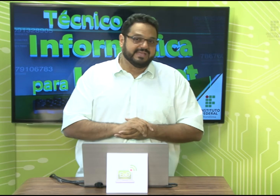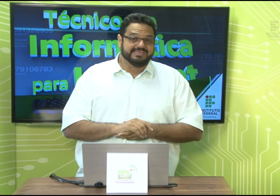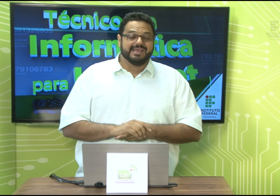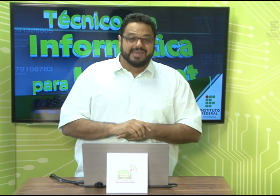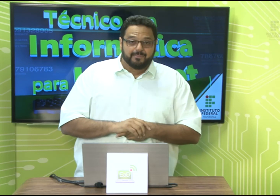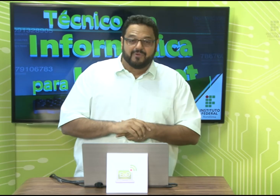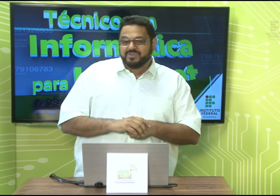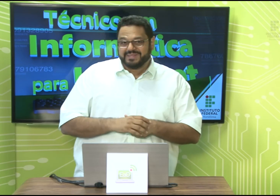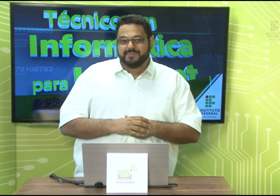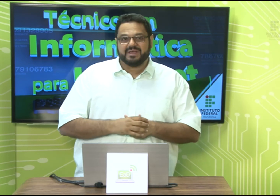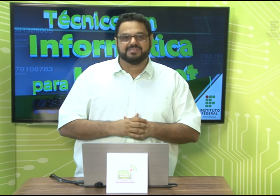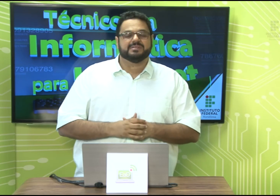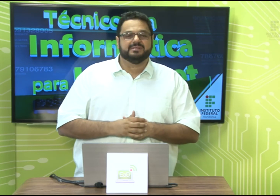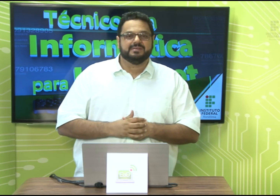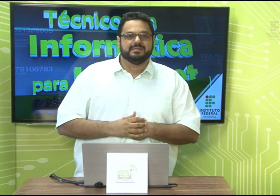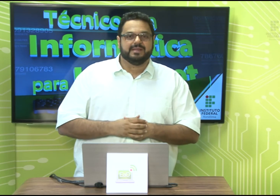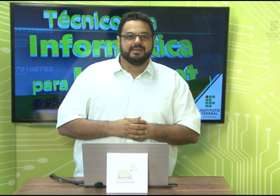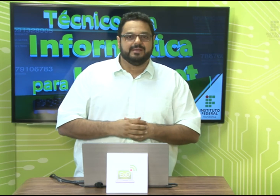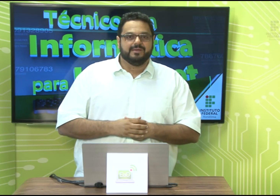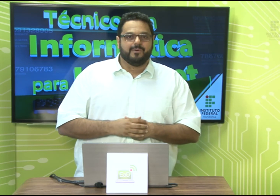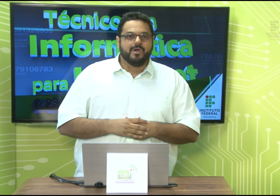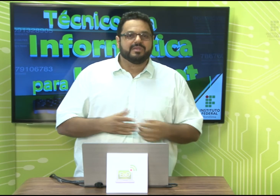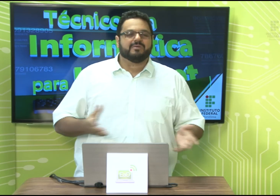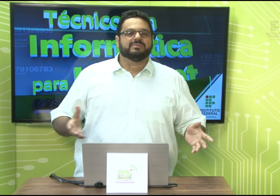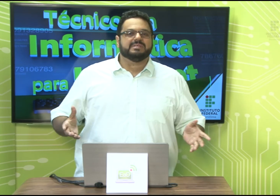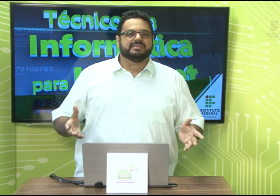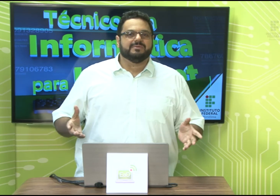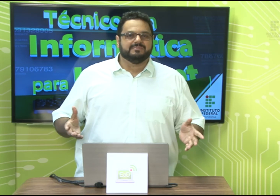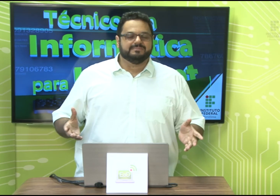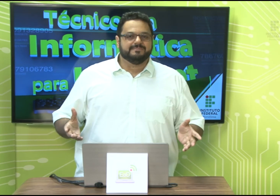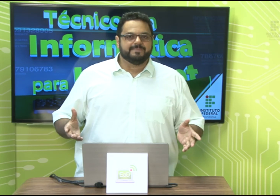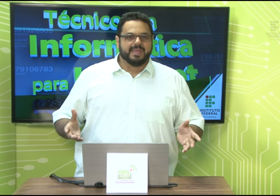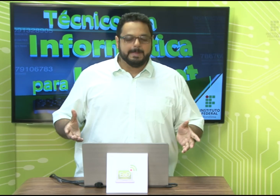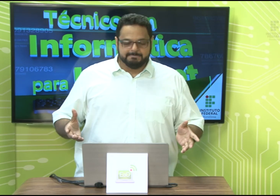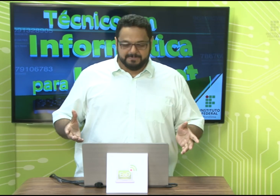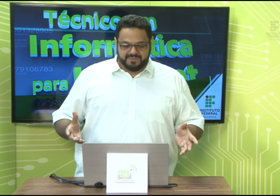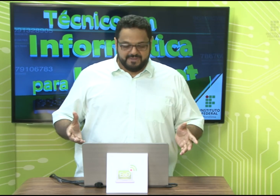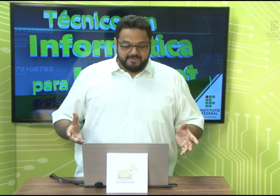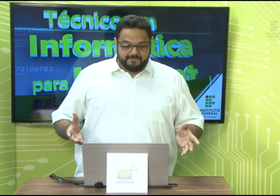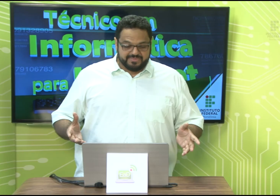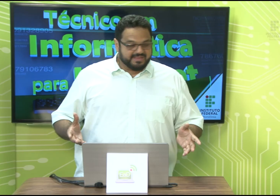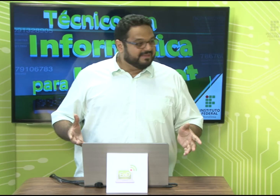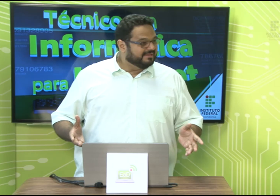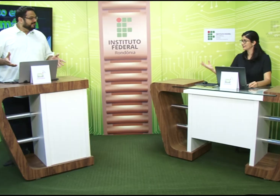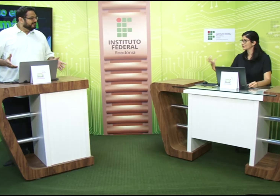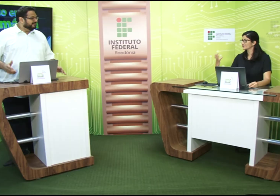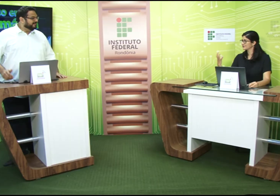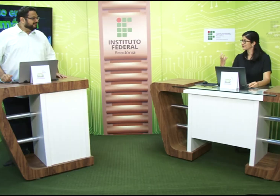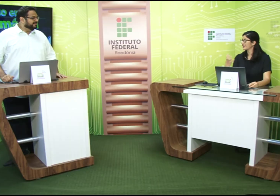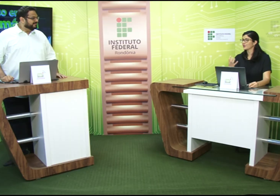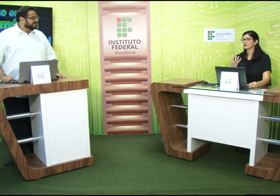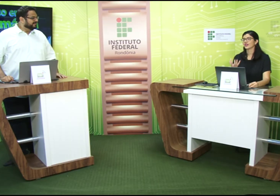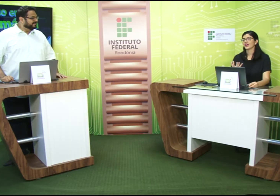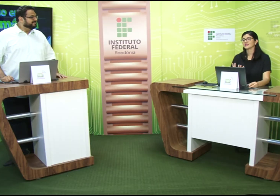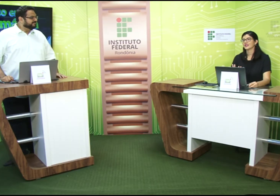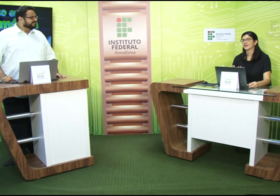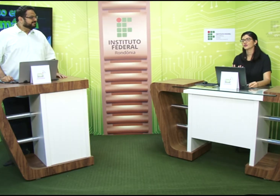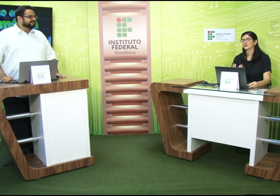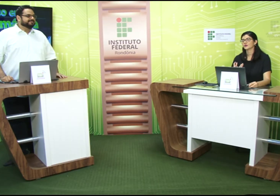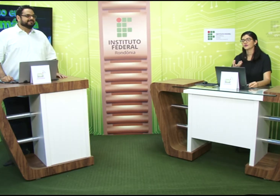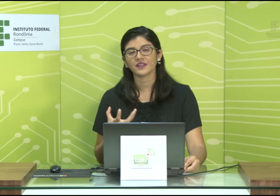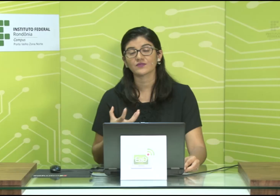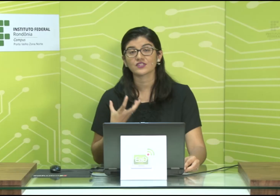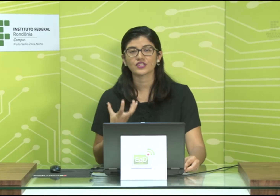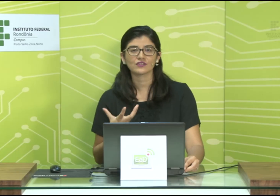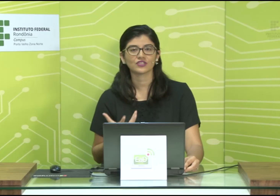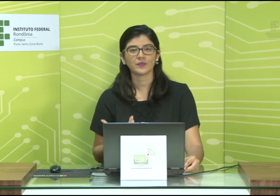nota 10 na prova de matemática, né? Olha o que aconteceu, né? E isso fica muito enraizado, aquilo